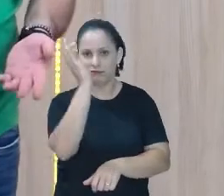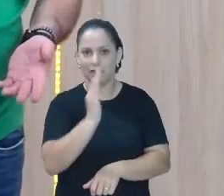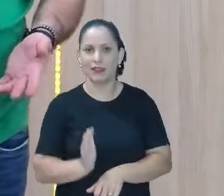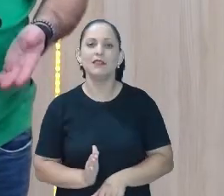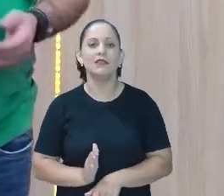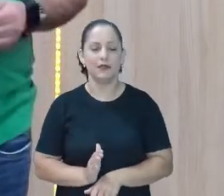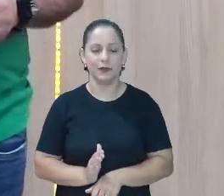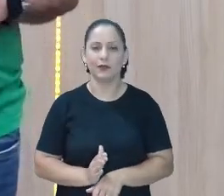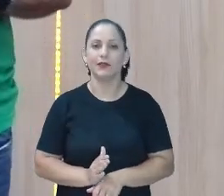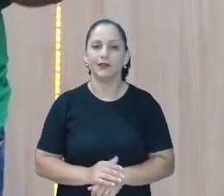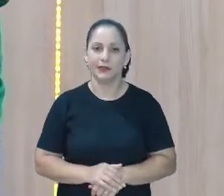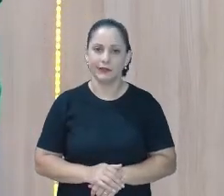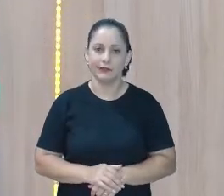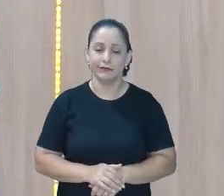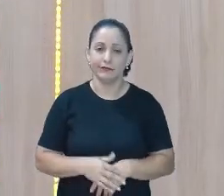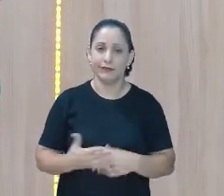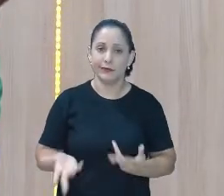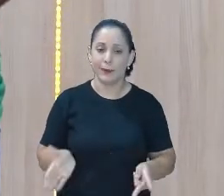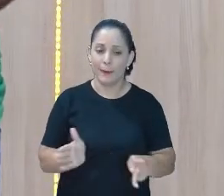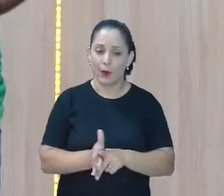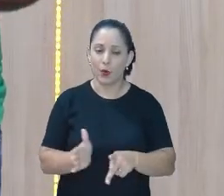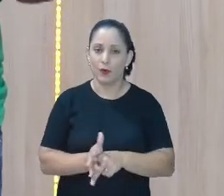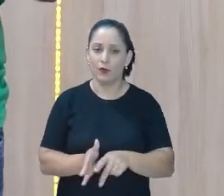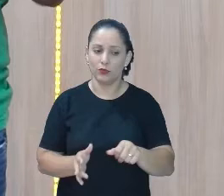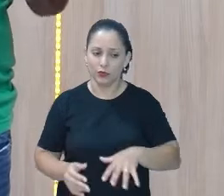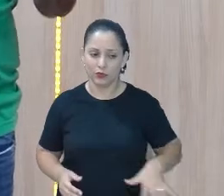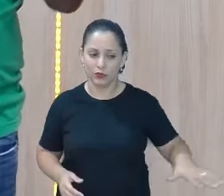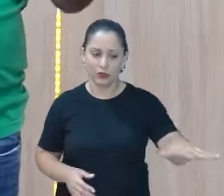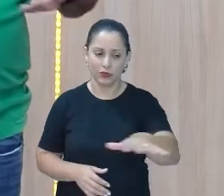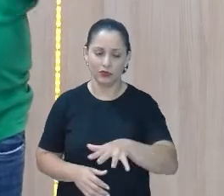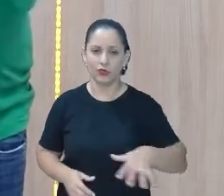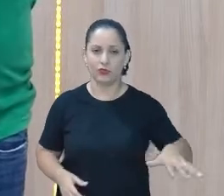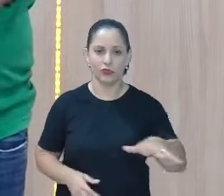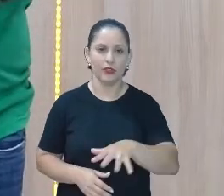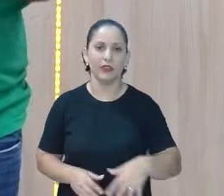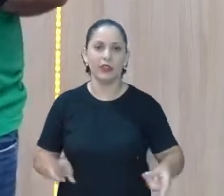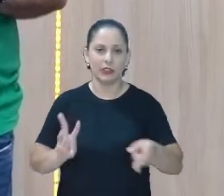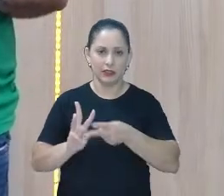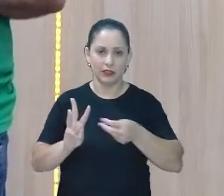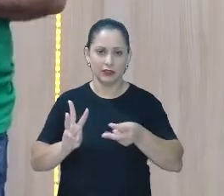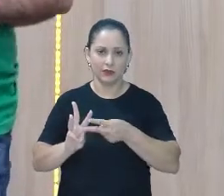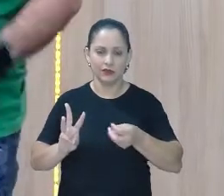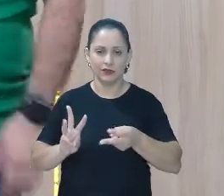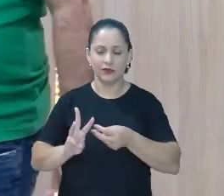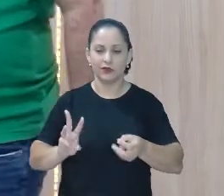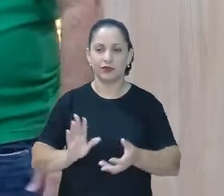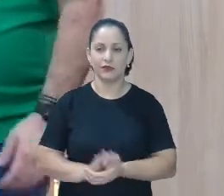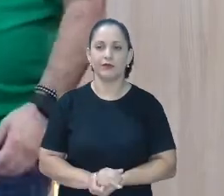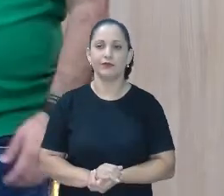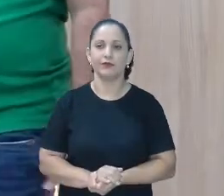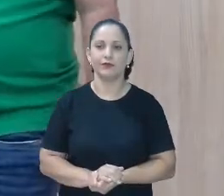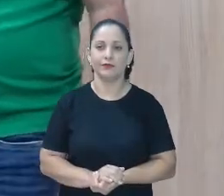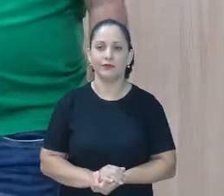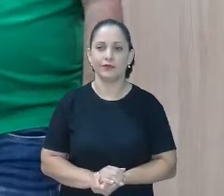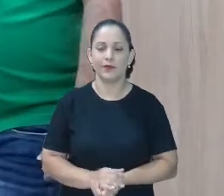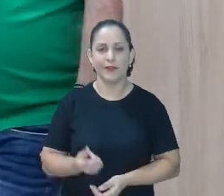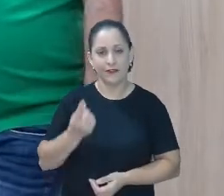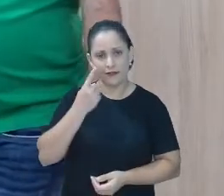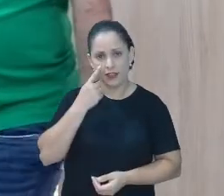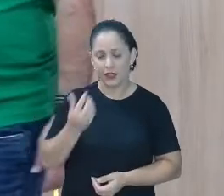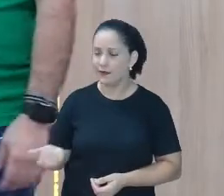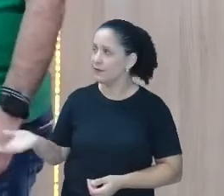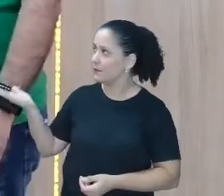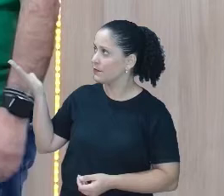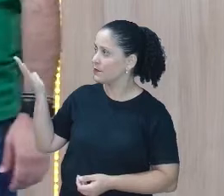esses habitantes, né, originários, né, habitantes primitivos do território brasileiro, ok? Então veja, a gente vai